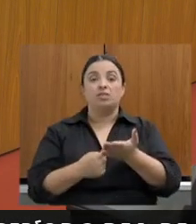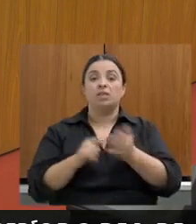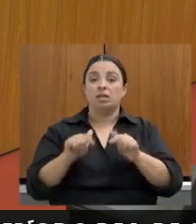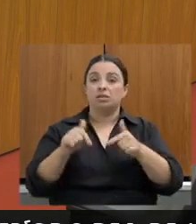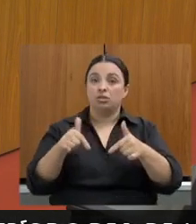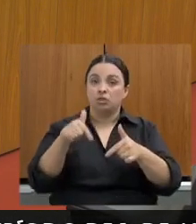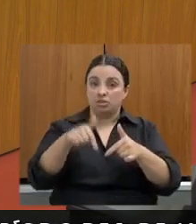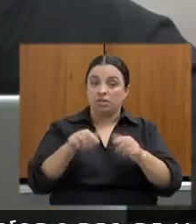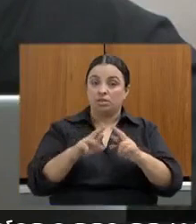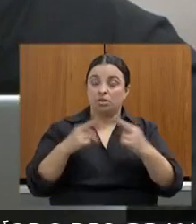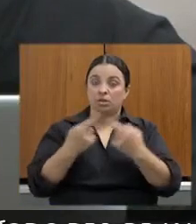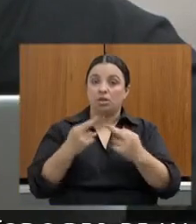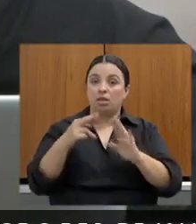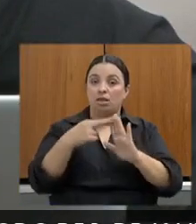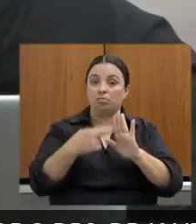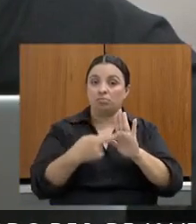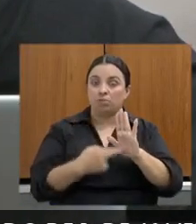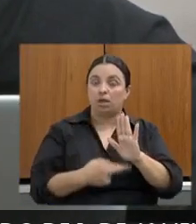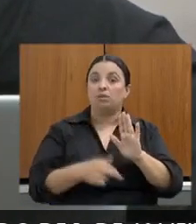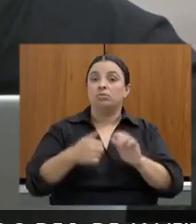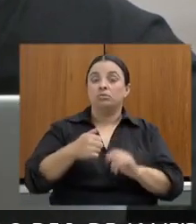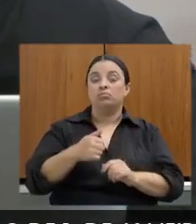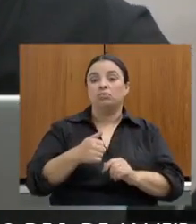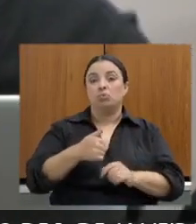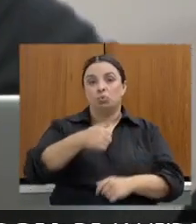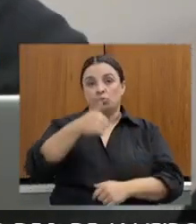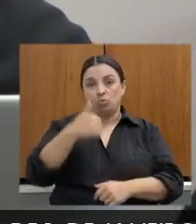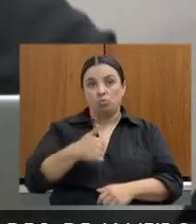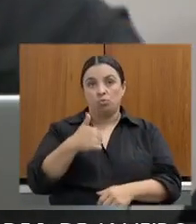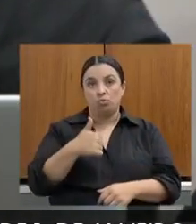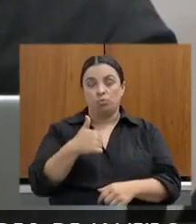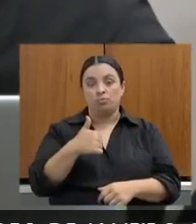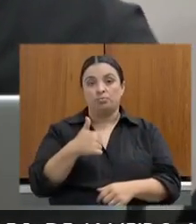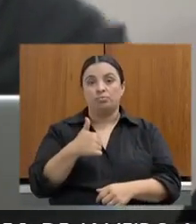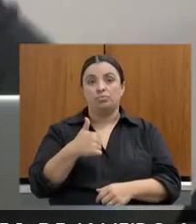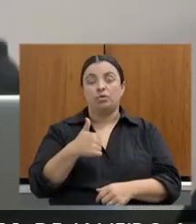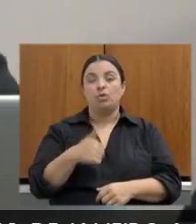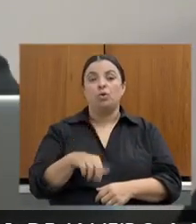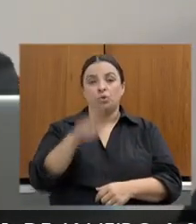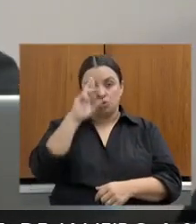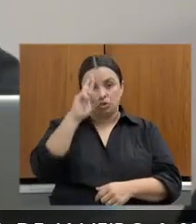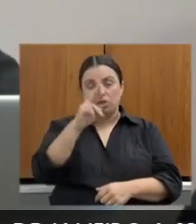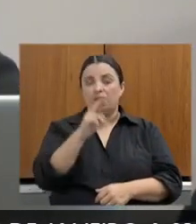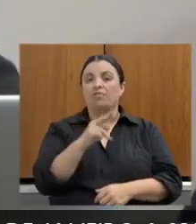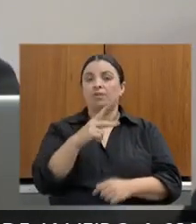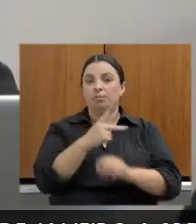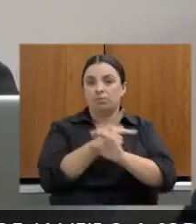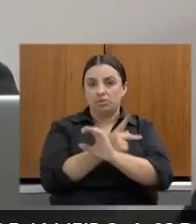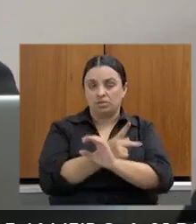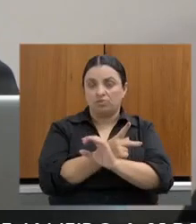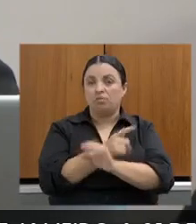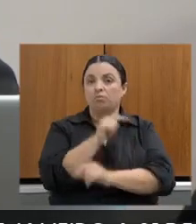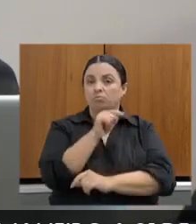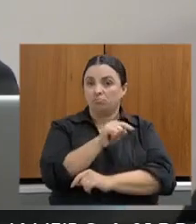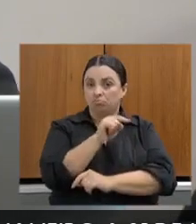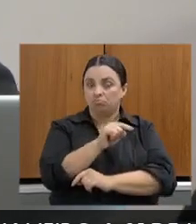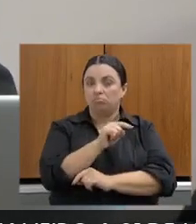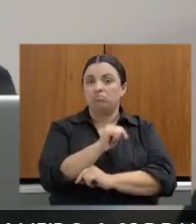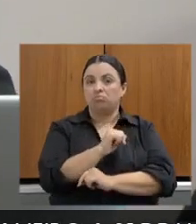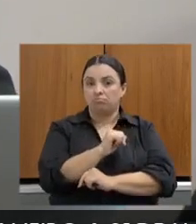obedecerão as seguintes normas e procedimentos um o chefe da Polícia Civil do estado de Minas Gerais